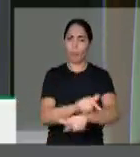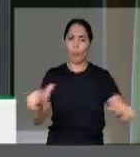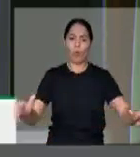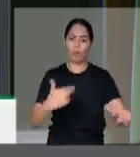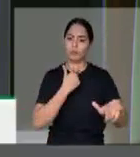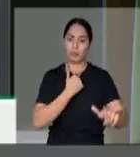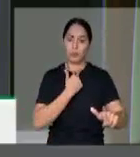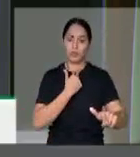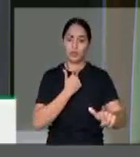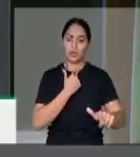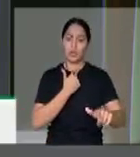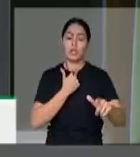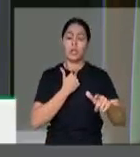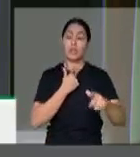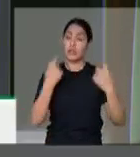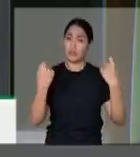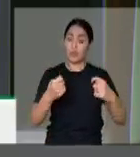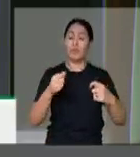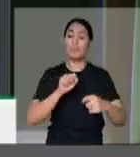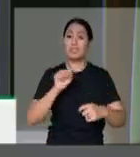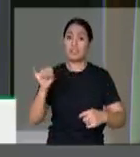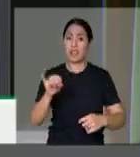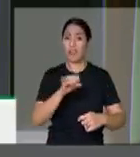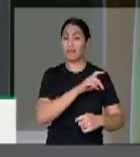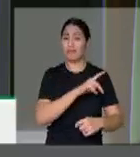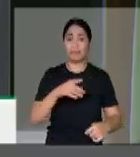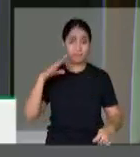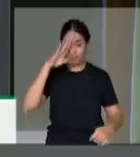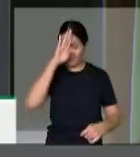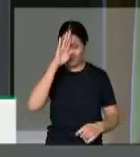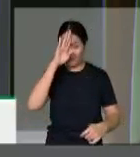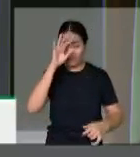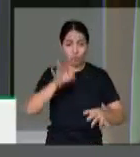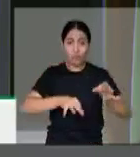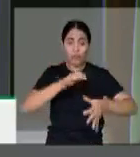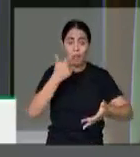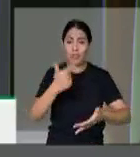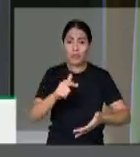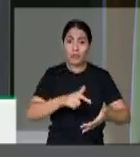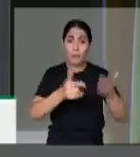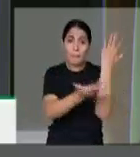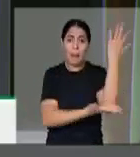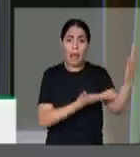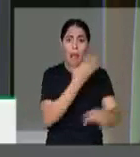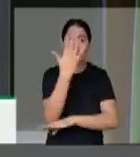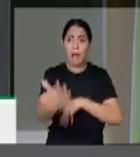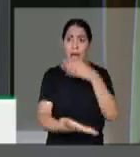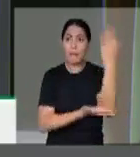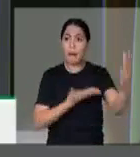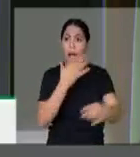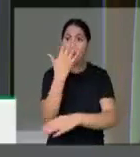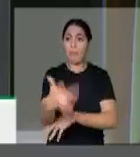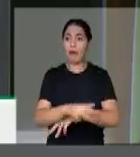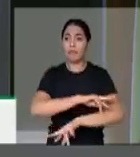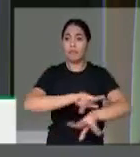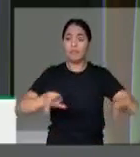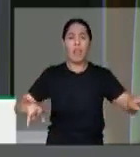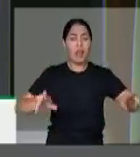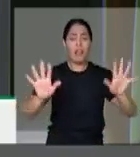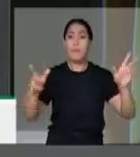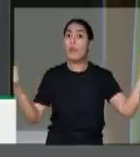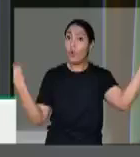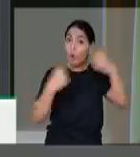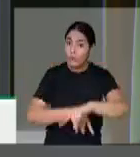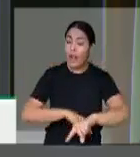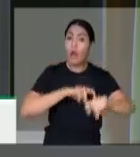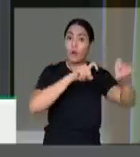econômicas que justifiquem tamanha insistência na destruição da Amazônia. Ao contrário, o vigor da agropecuária